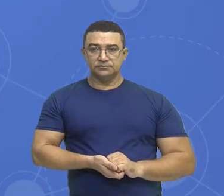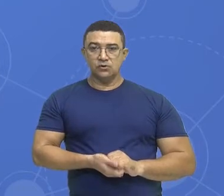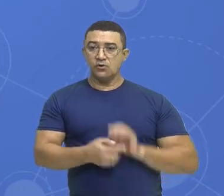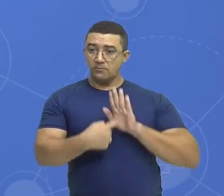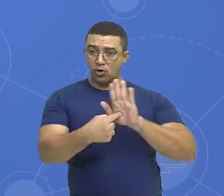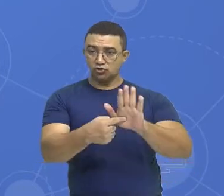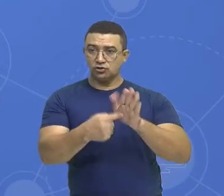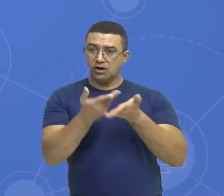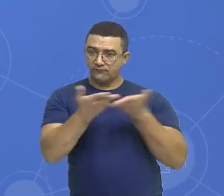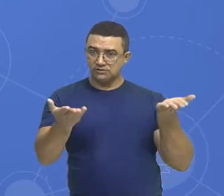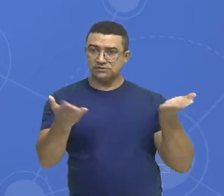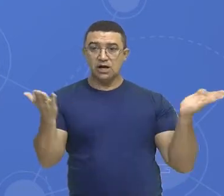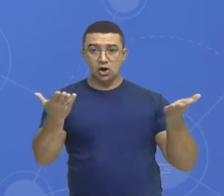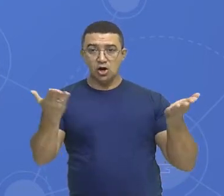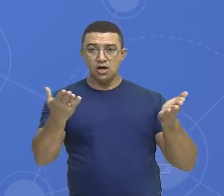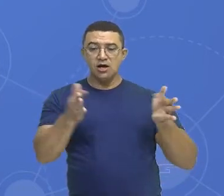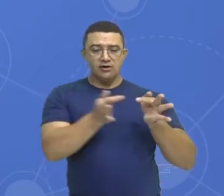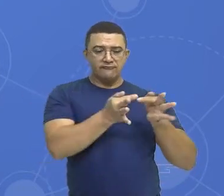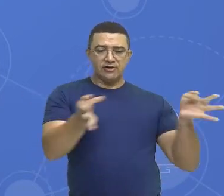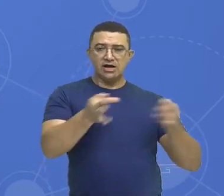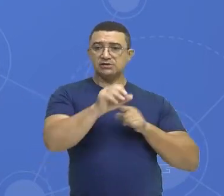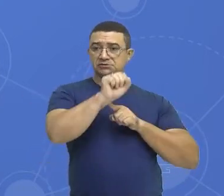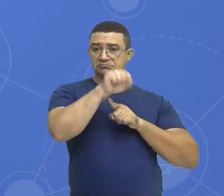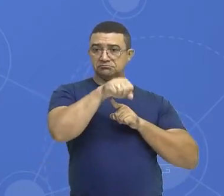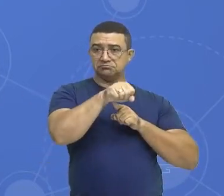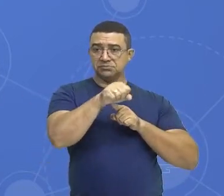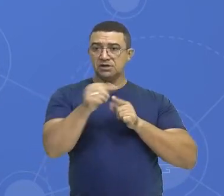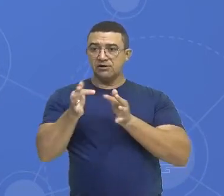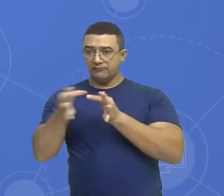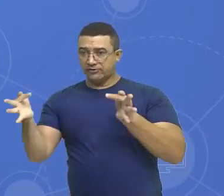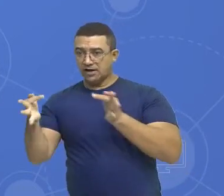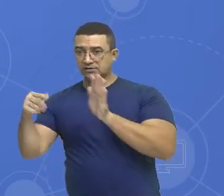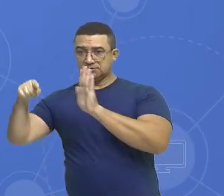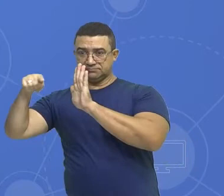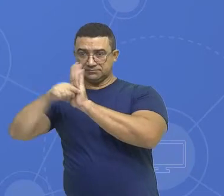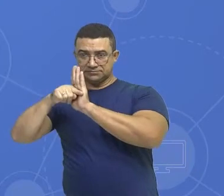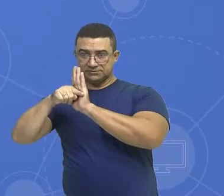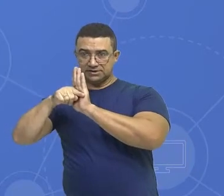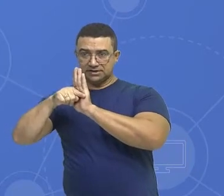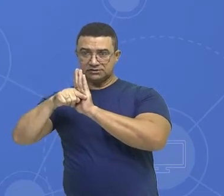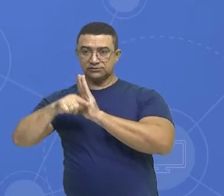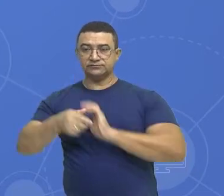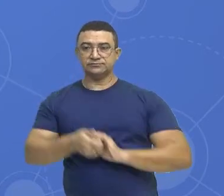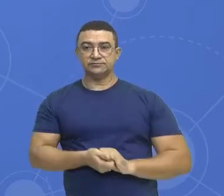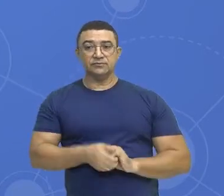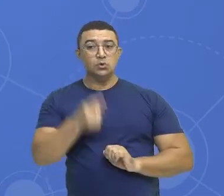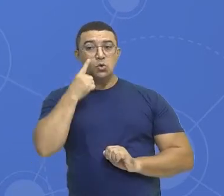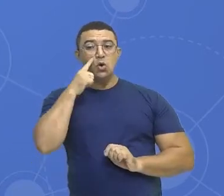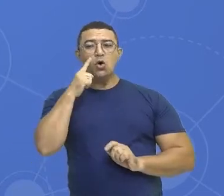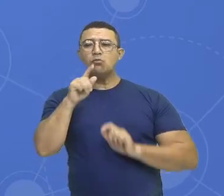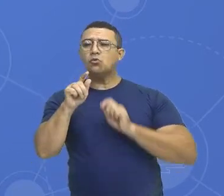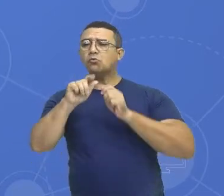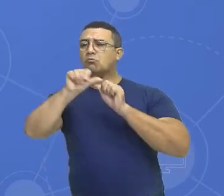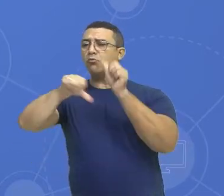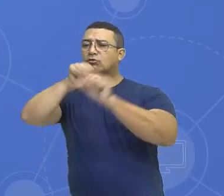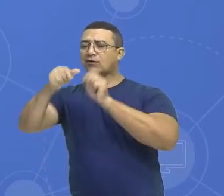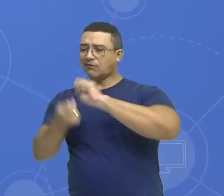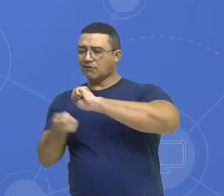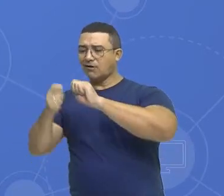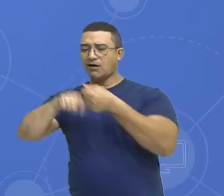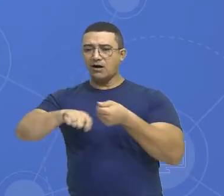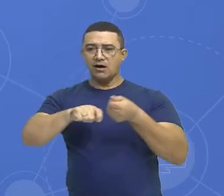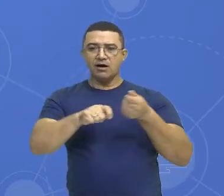vocês agora, primeira forma afirmativa e essa mudança, né? Como é que se transforma essa frase de